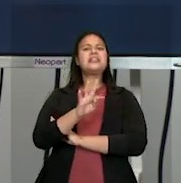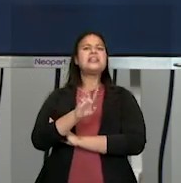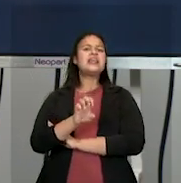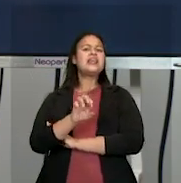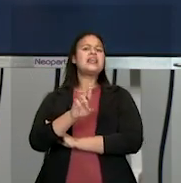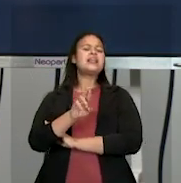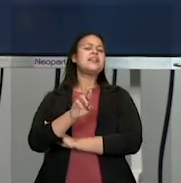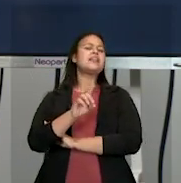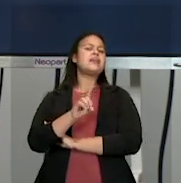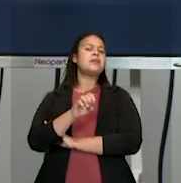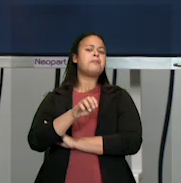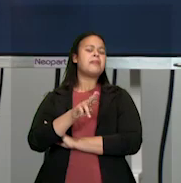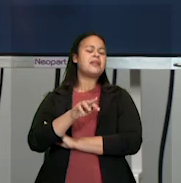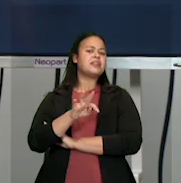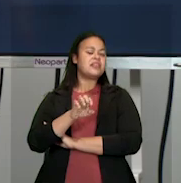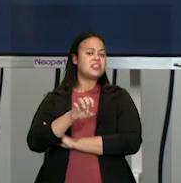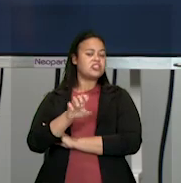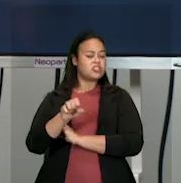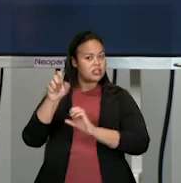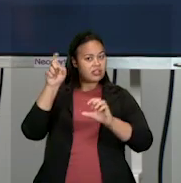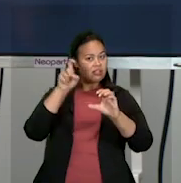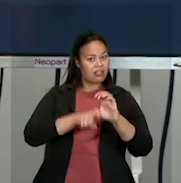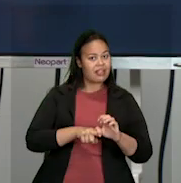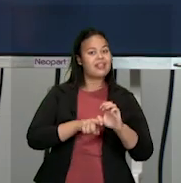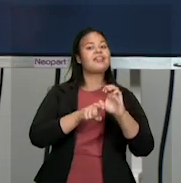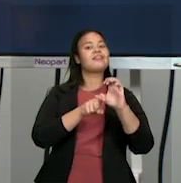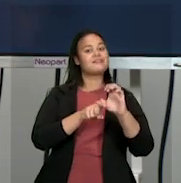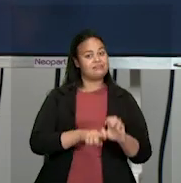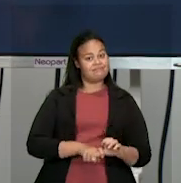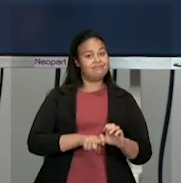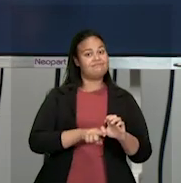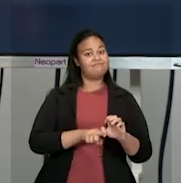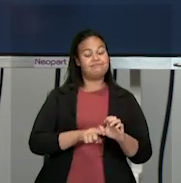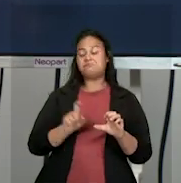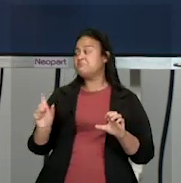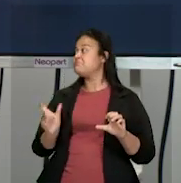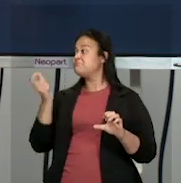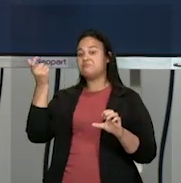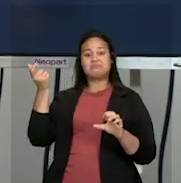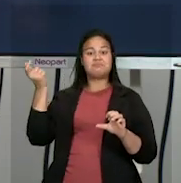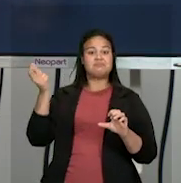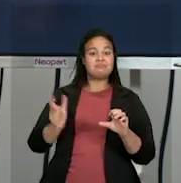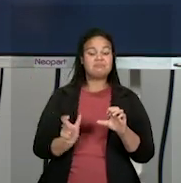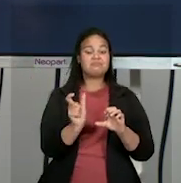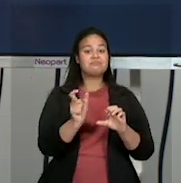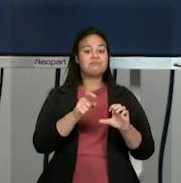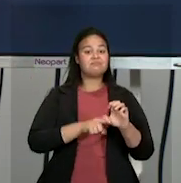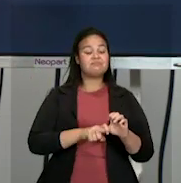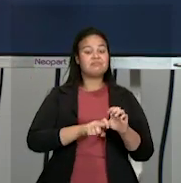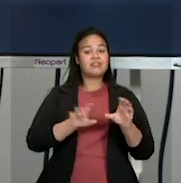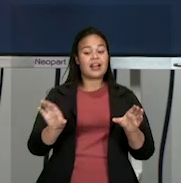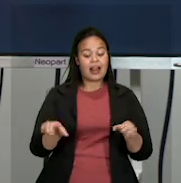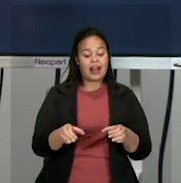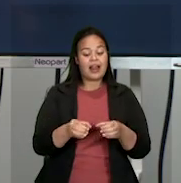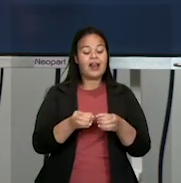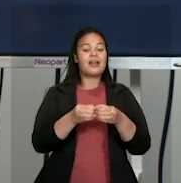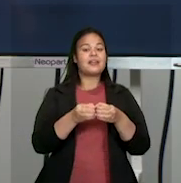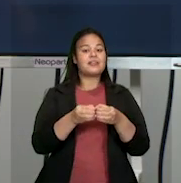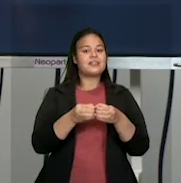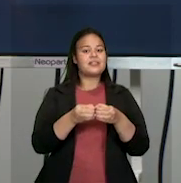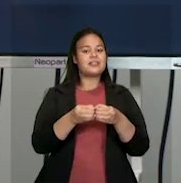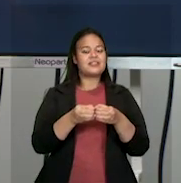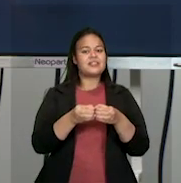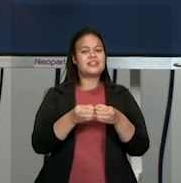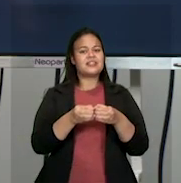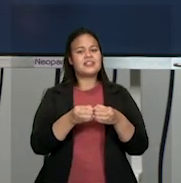interdependência? Dependência, é óbvio, é de depender. Inter é que está entre. Não é